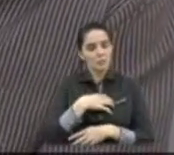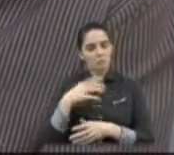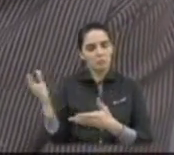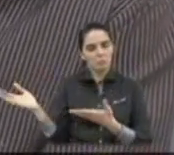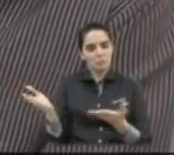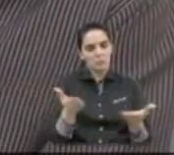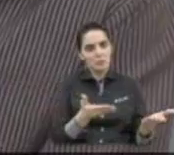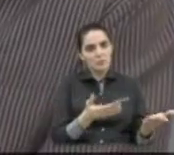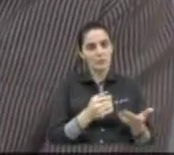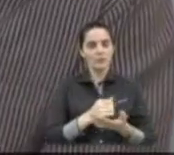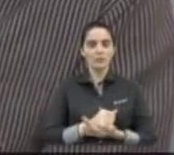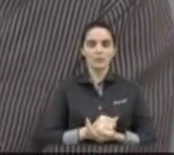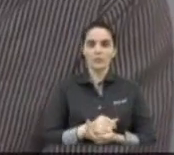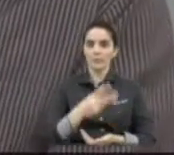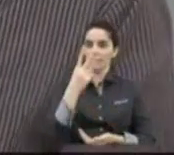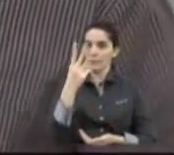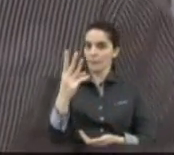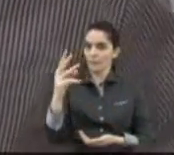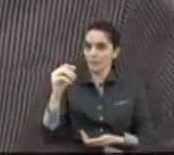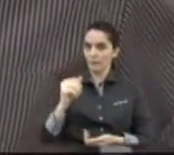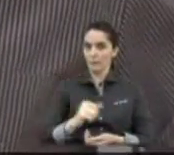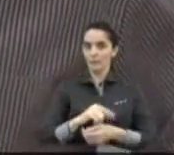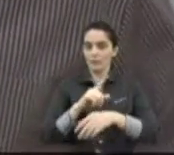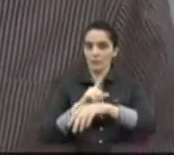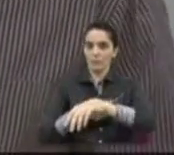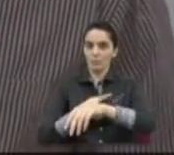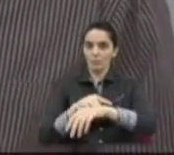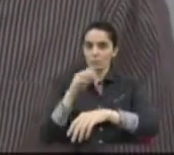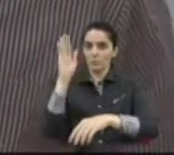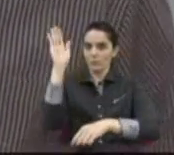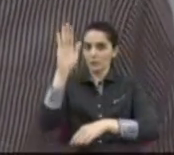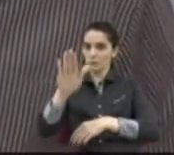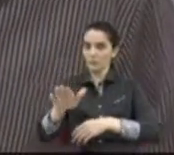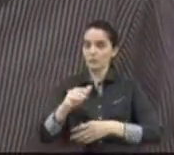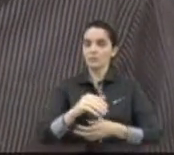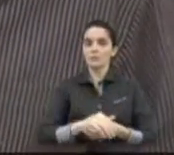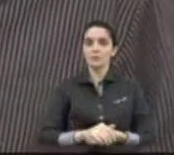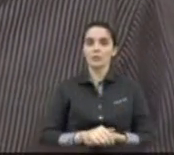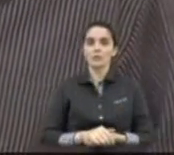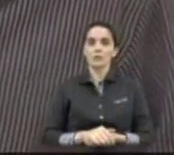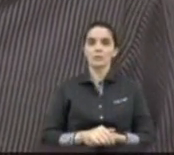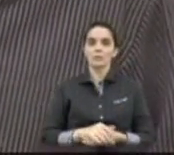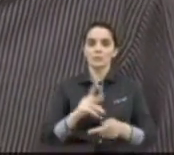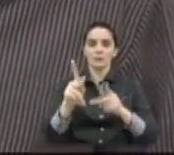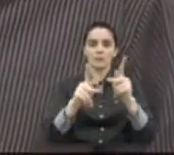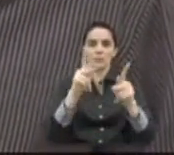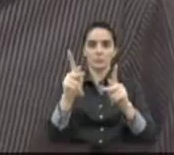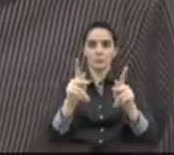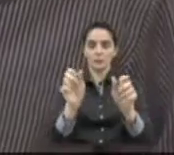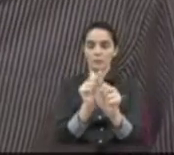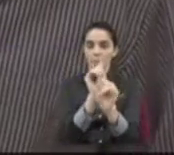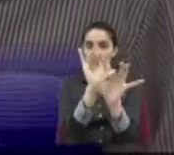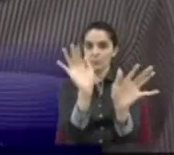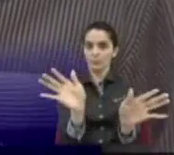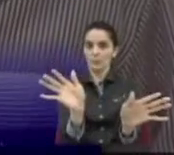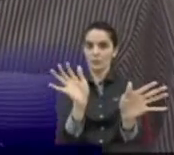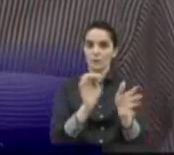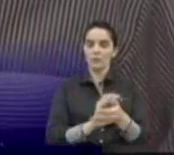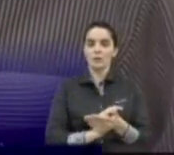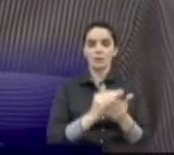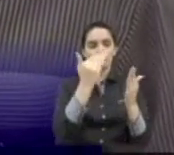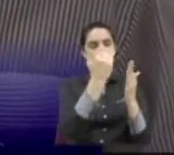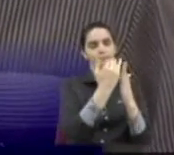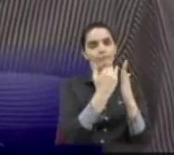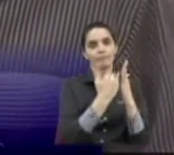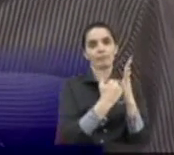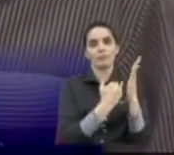né? E às 15h vai ser aberta ao público. O pessoal vai estar participando, o pessoal da chácara, para a gente estar esclarecendo alguns